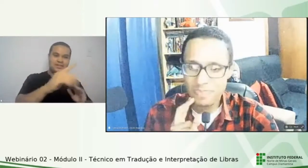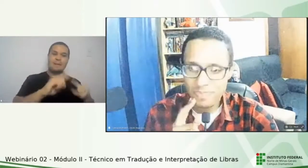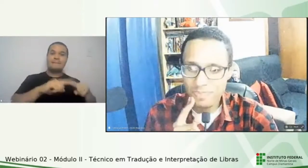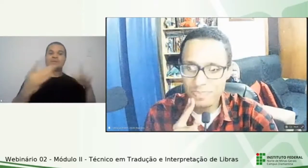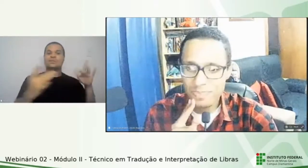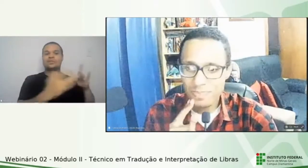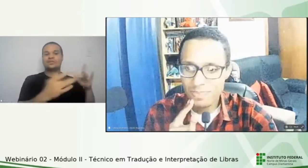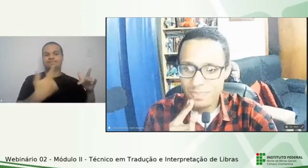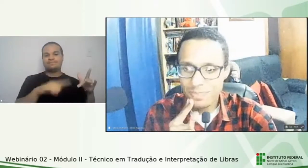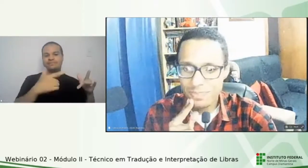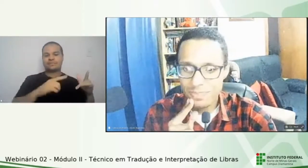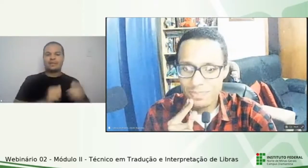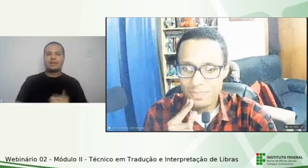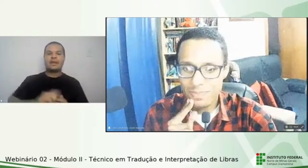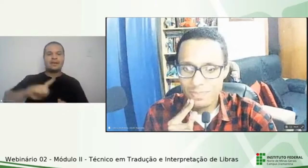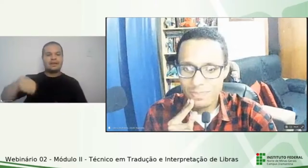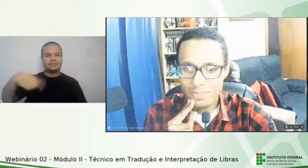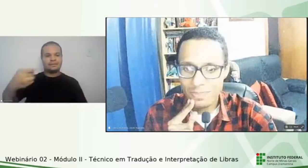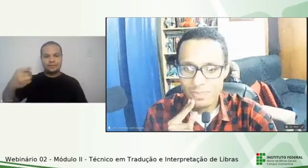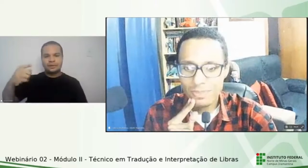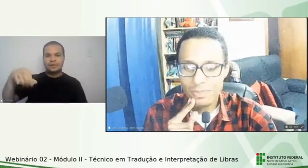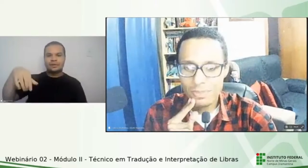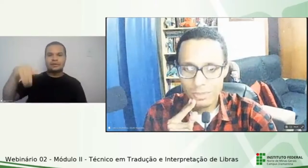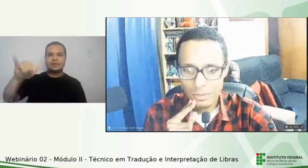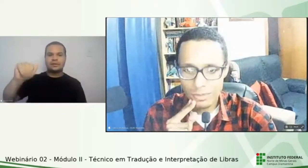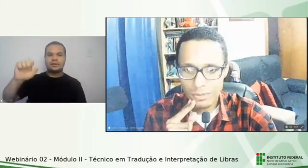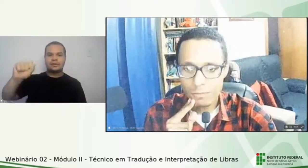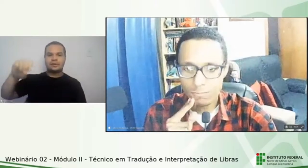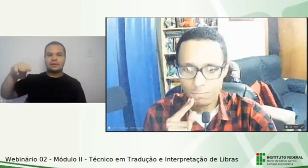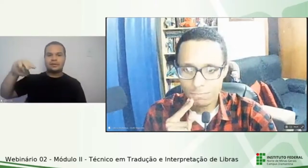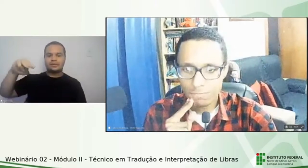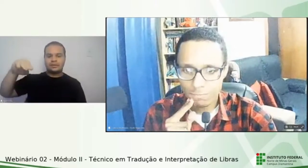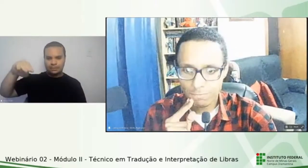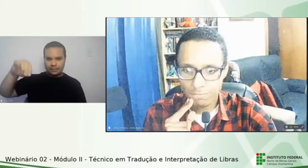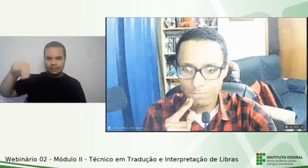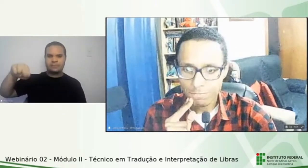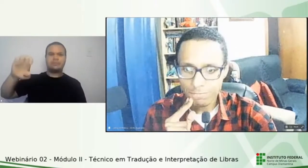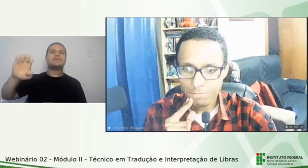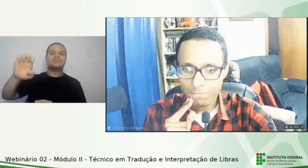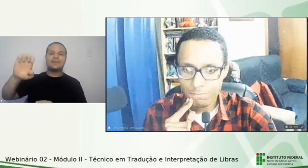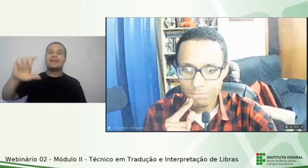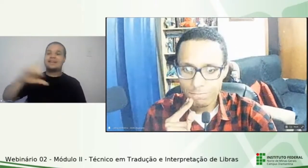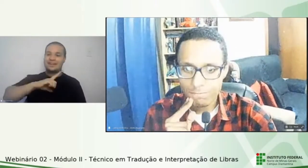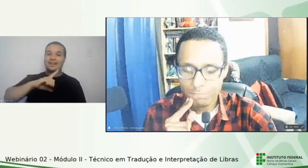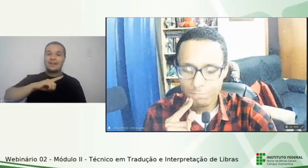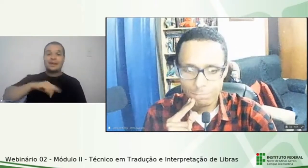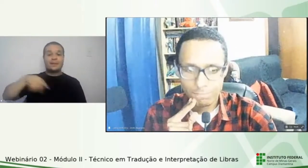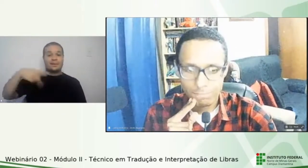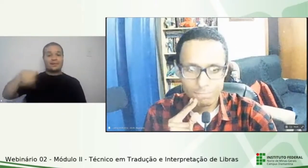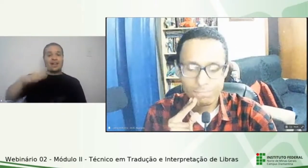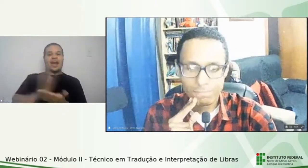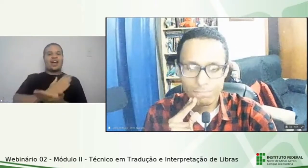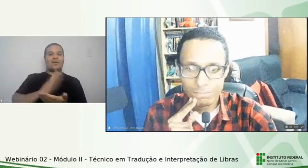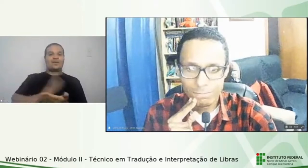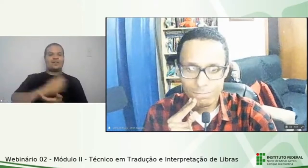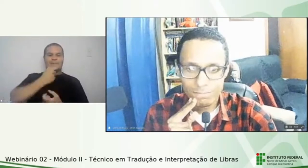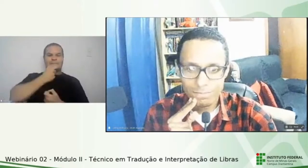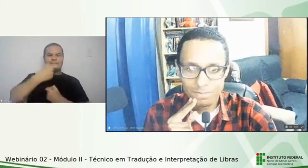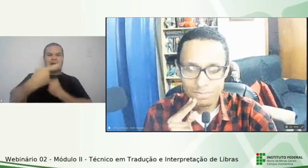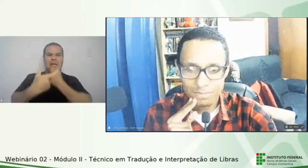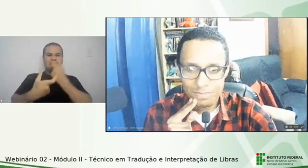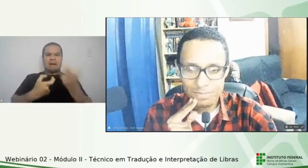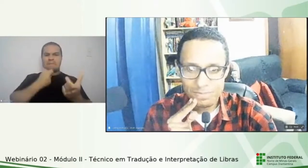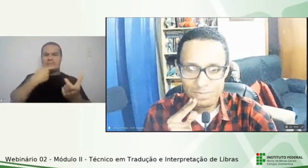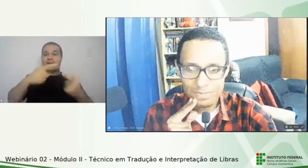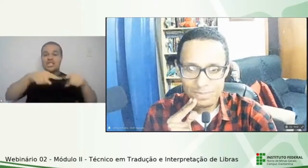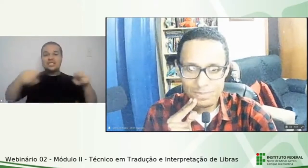a Yasmine, fala sobre a questão dos professores que falam palavrões dentro de sala, né? E aí ela pergunta